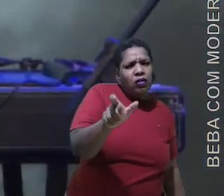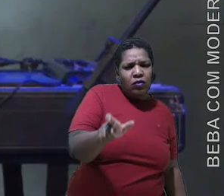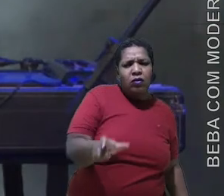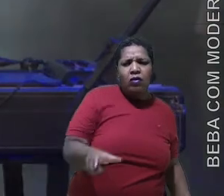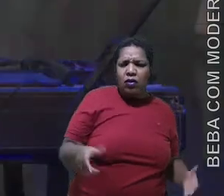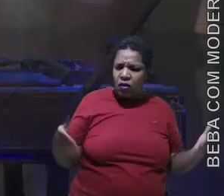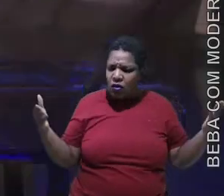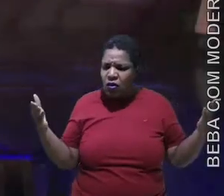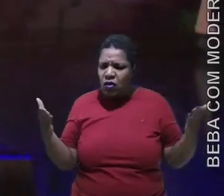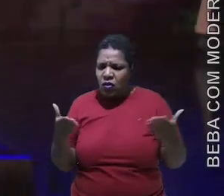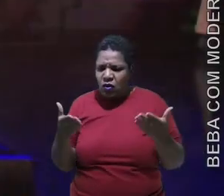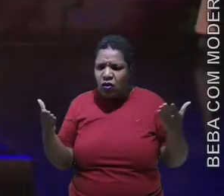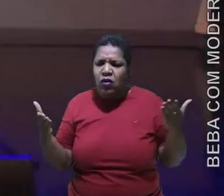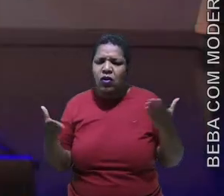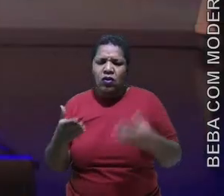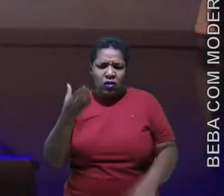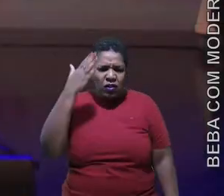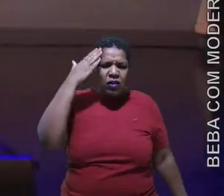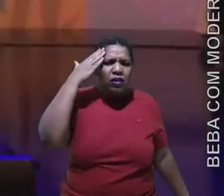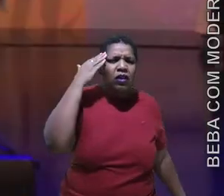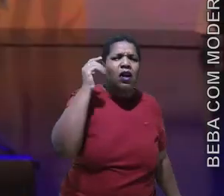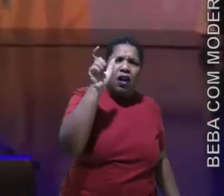E aí